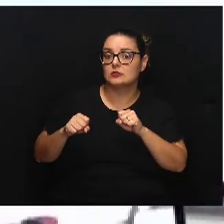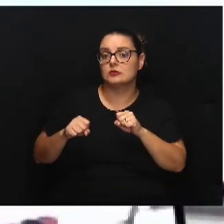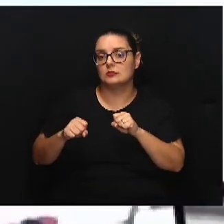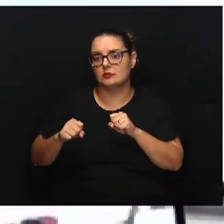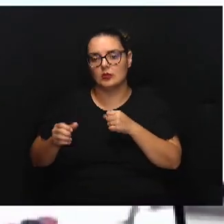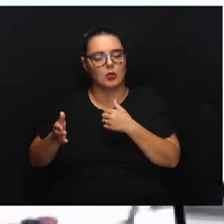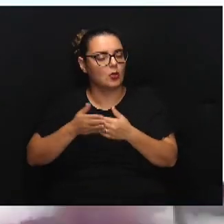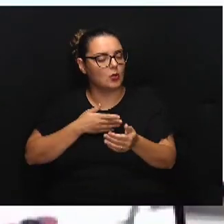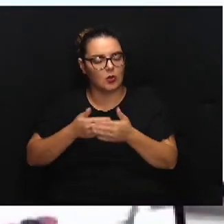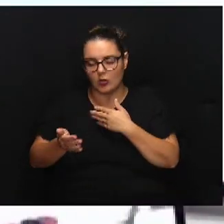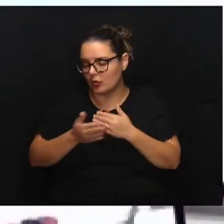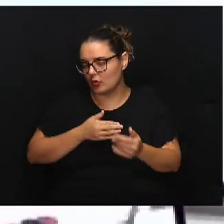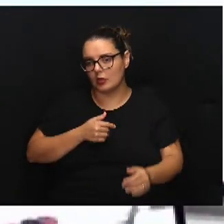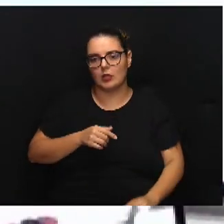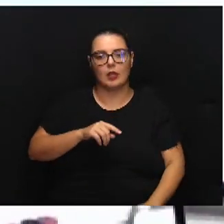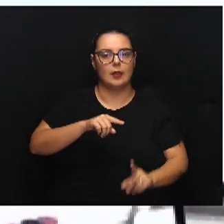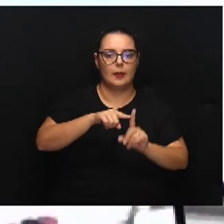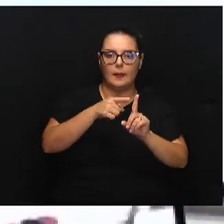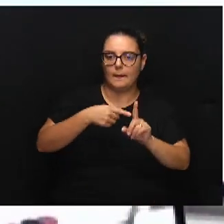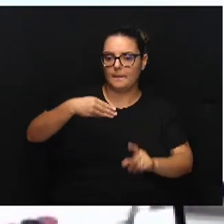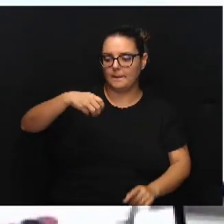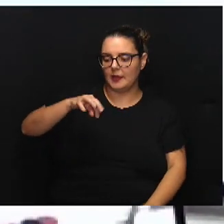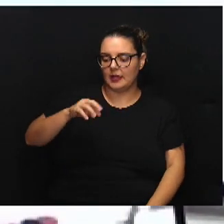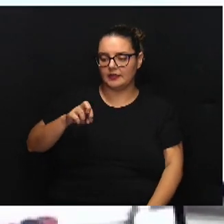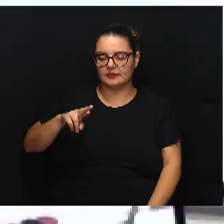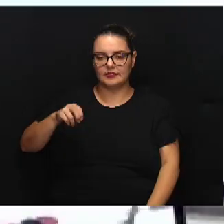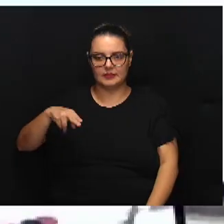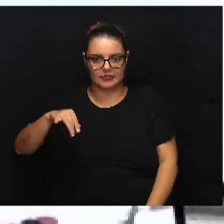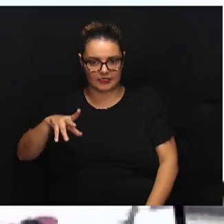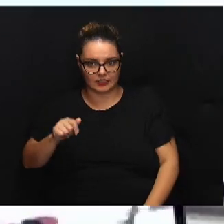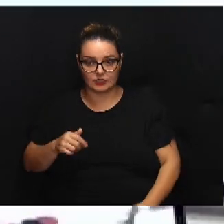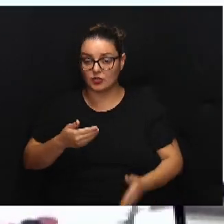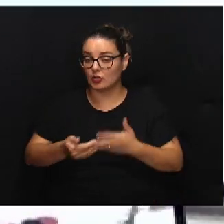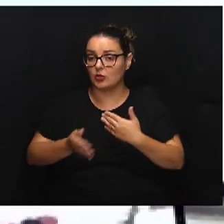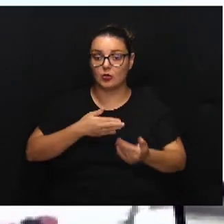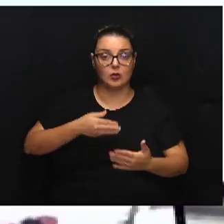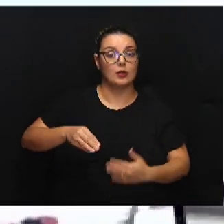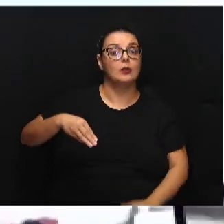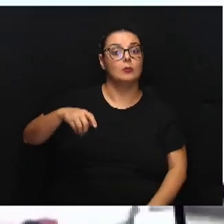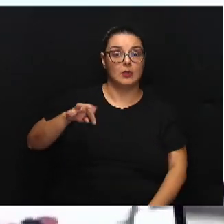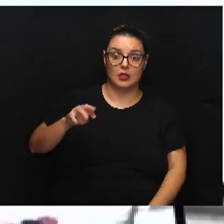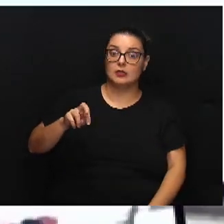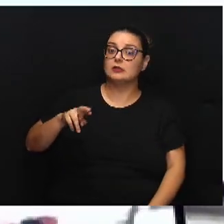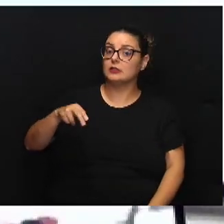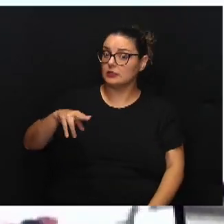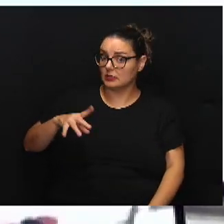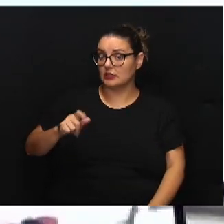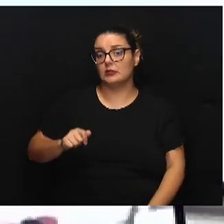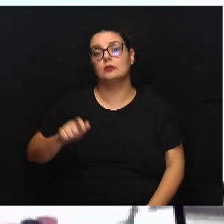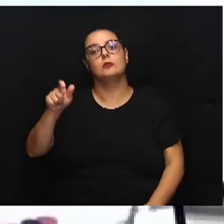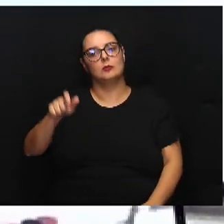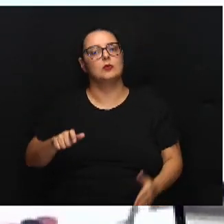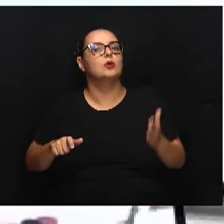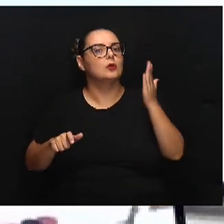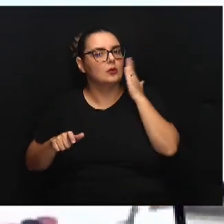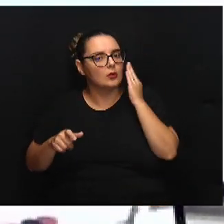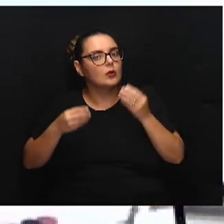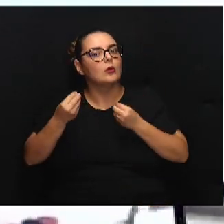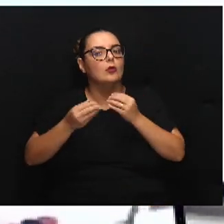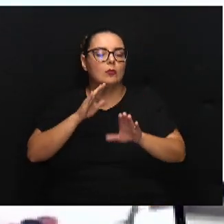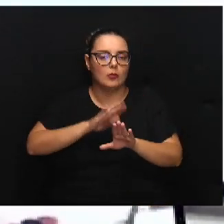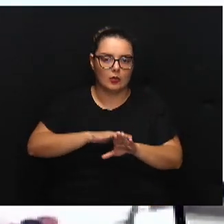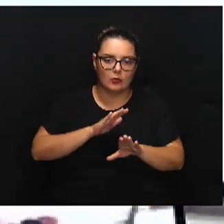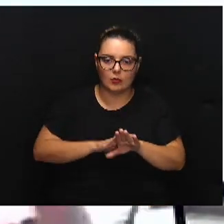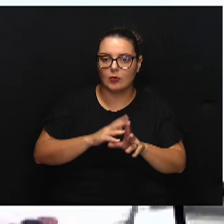qualquer maternidade usada como termo genérico, qualquer maternidade precisa ter alguém que saiba como atuar,